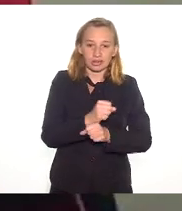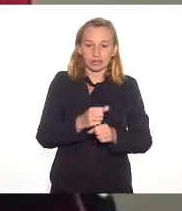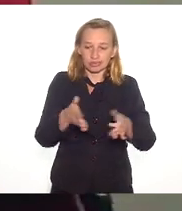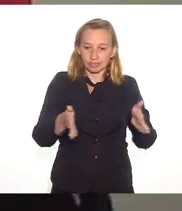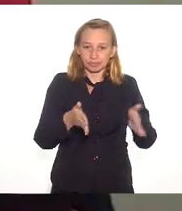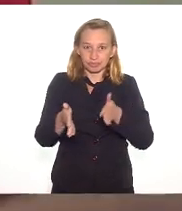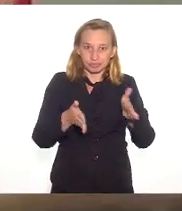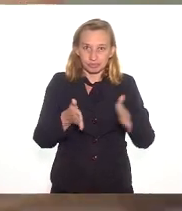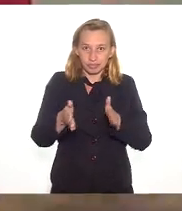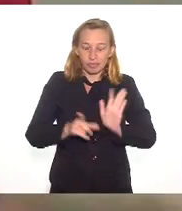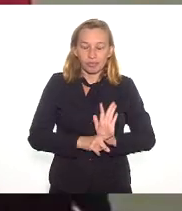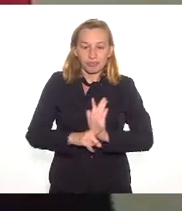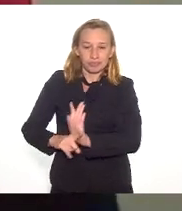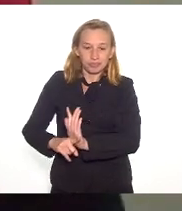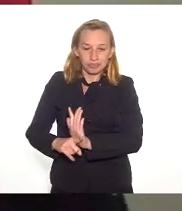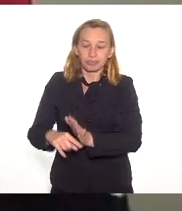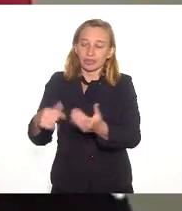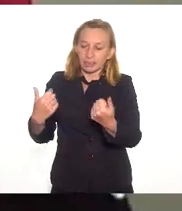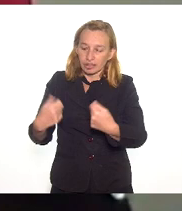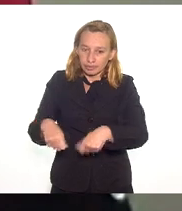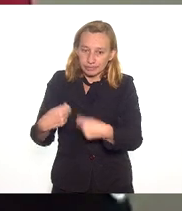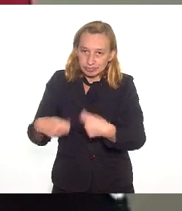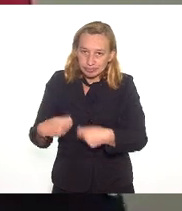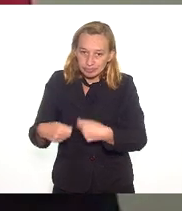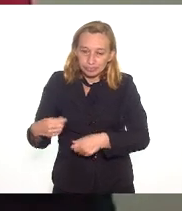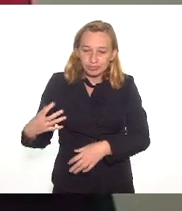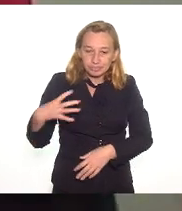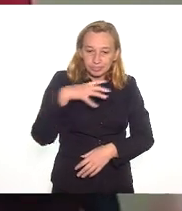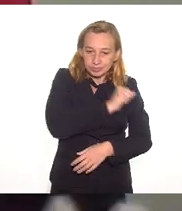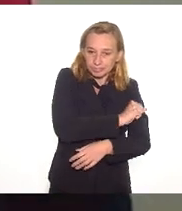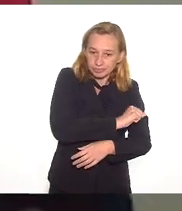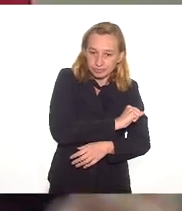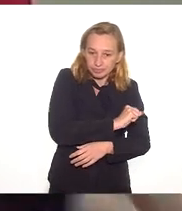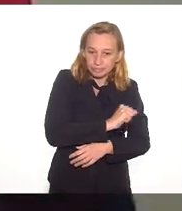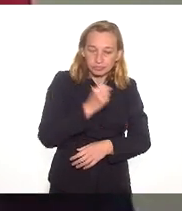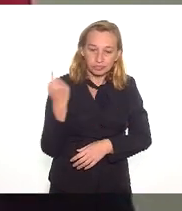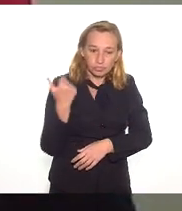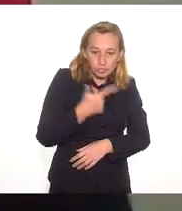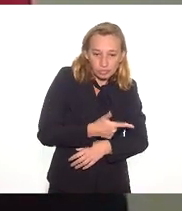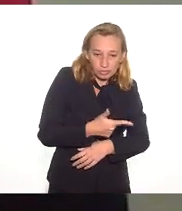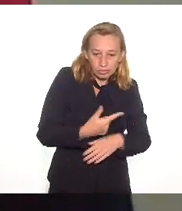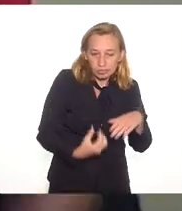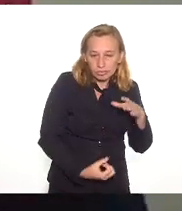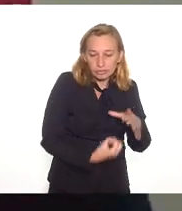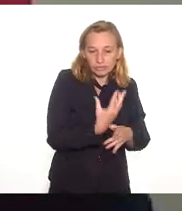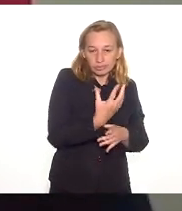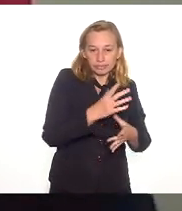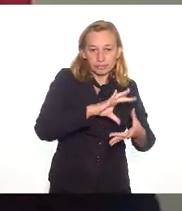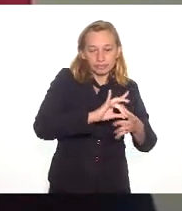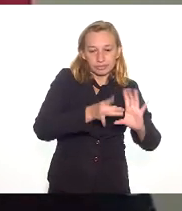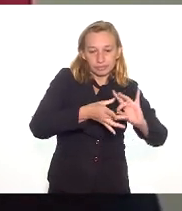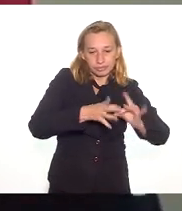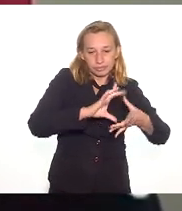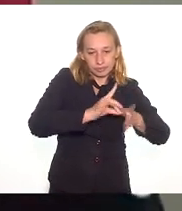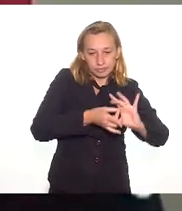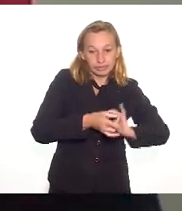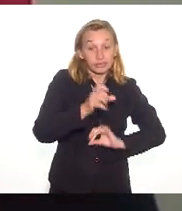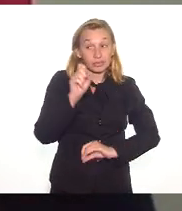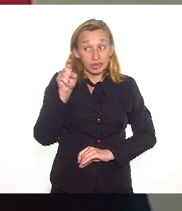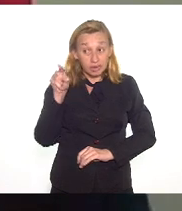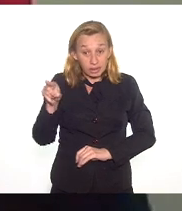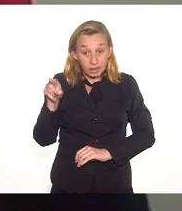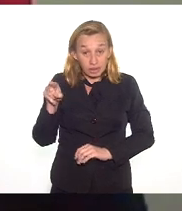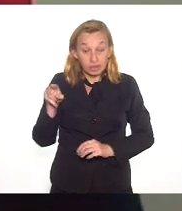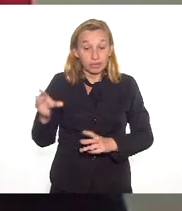tentando atender a essa necessidade emergencial, do que criar um contexto do qual eles são merecedores.